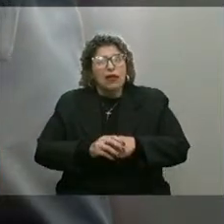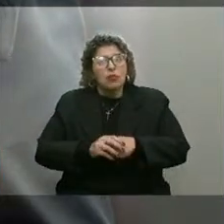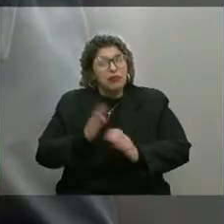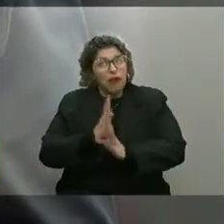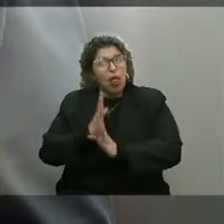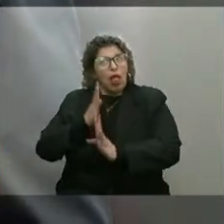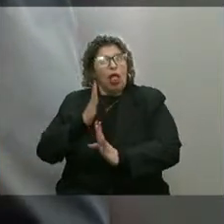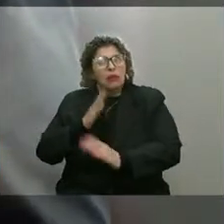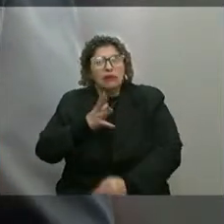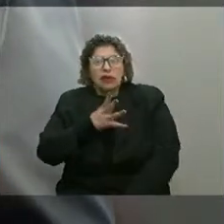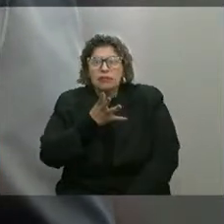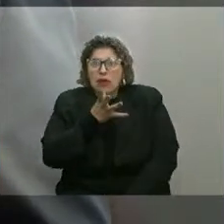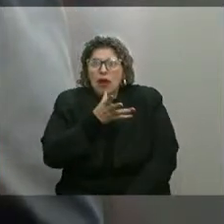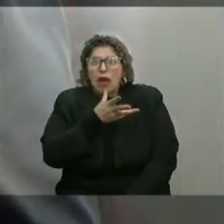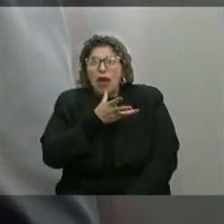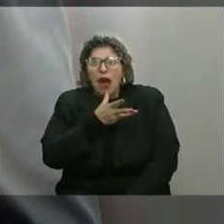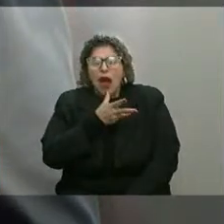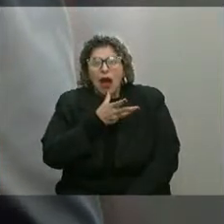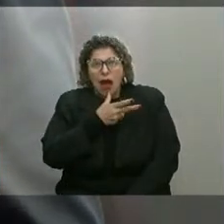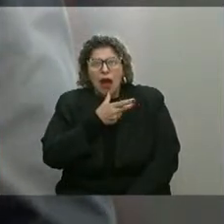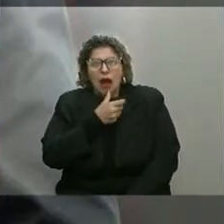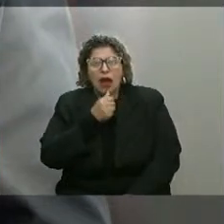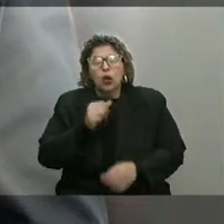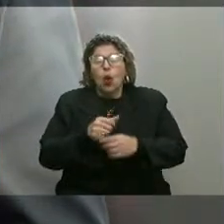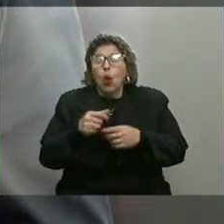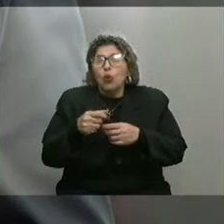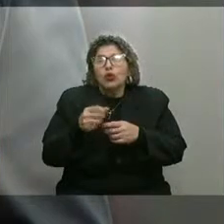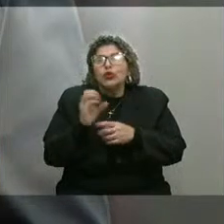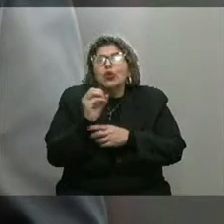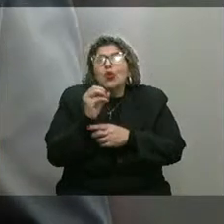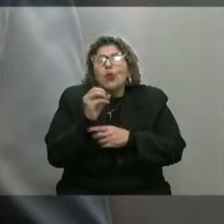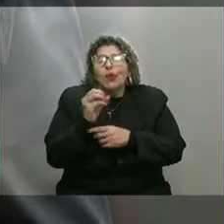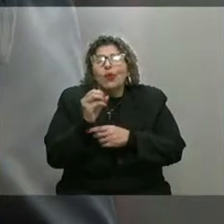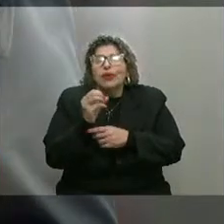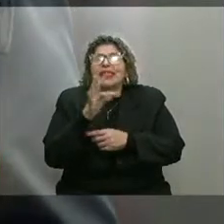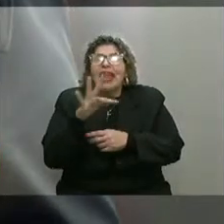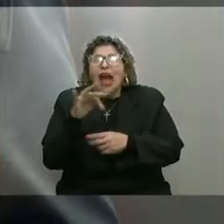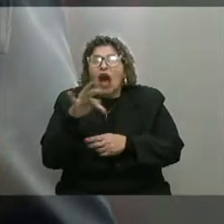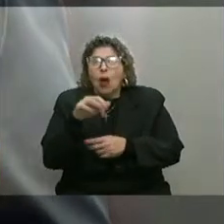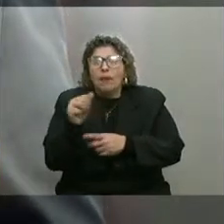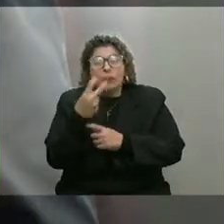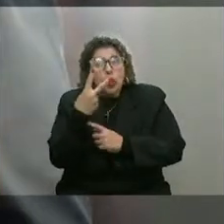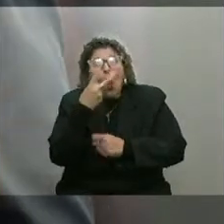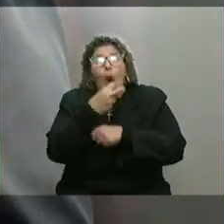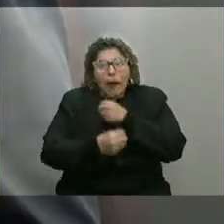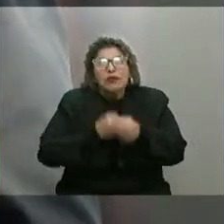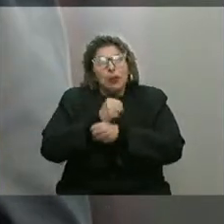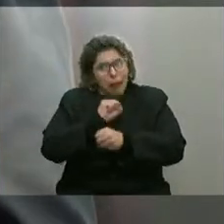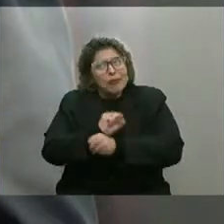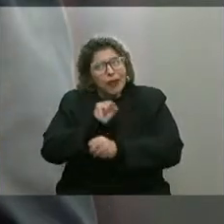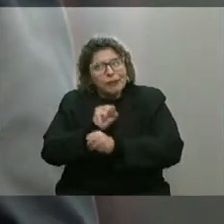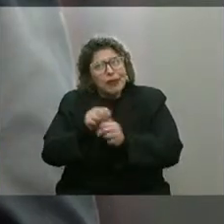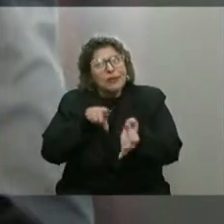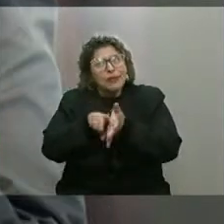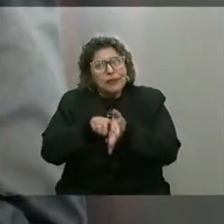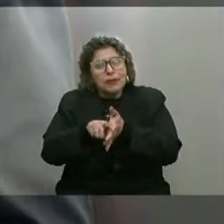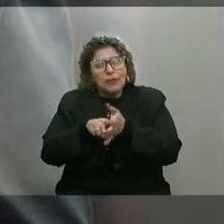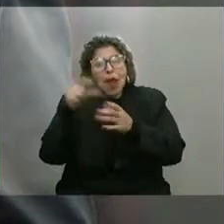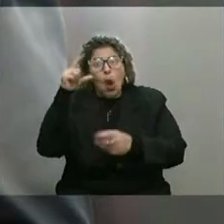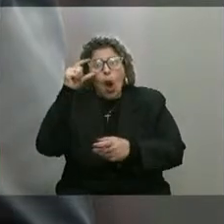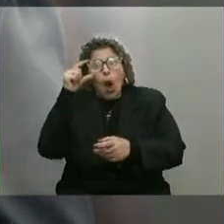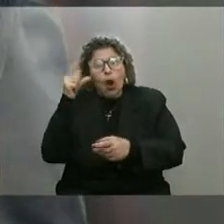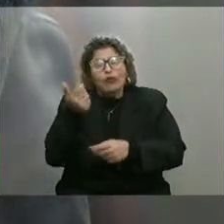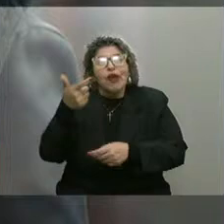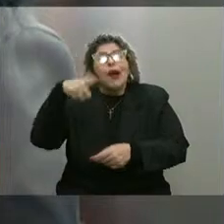posso ficar esperando um exame de traumatologia ou de oftalmologia por 2 anos. Entre um exame e outro, o meu óculos já